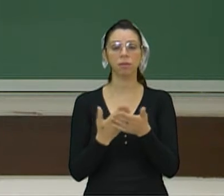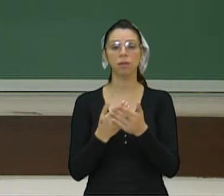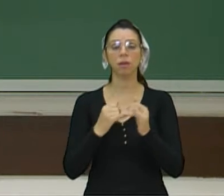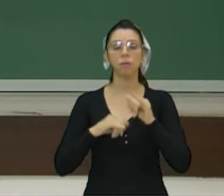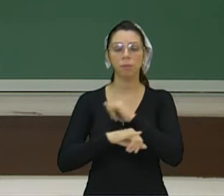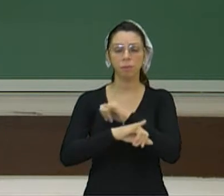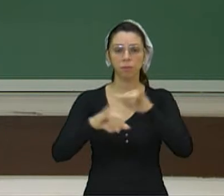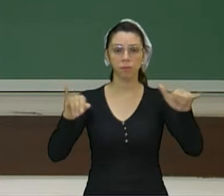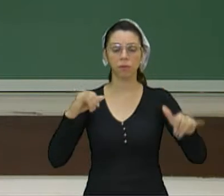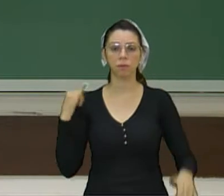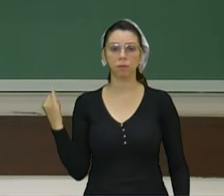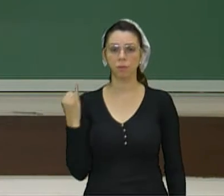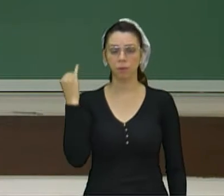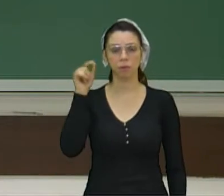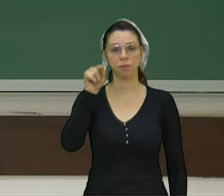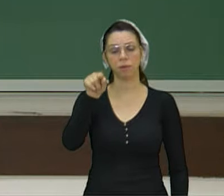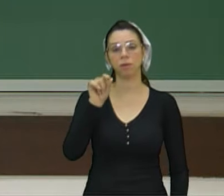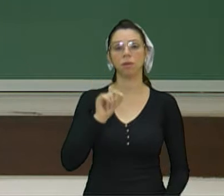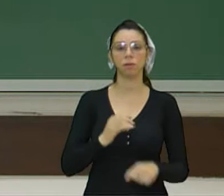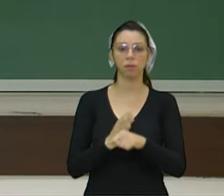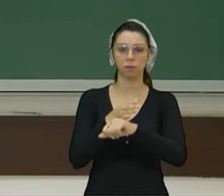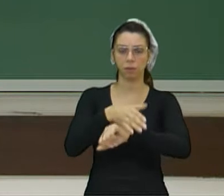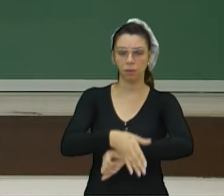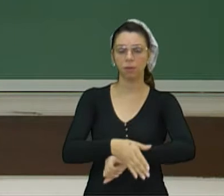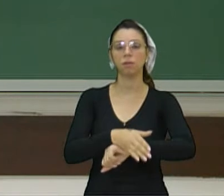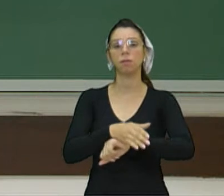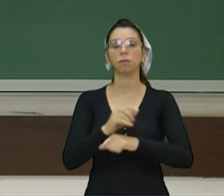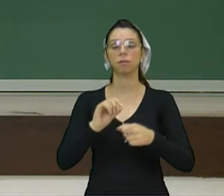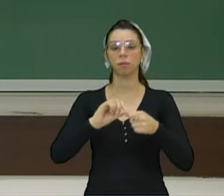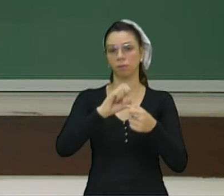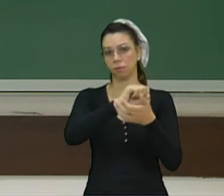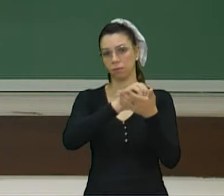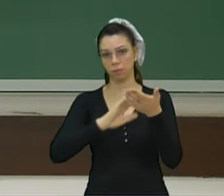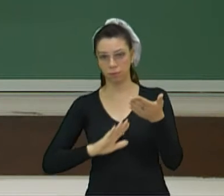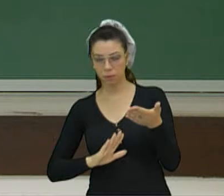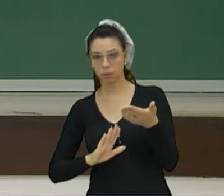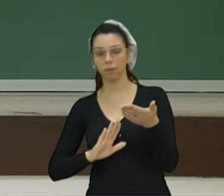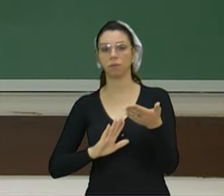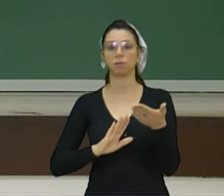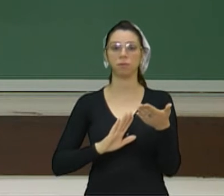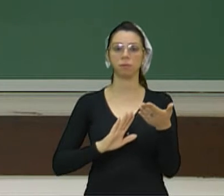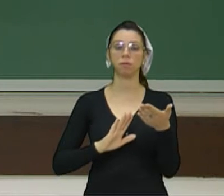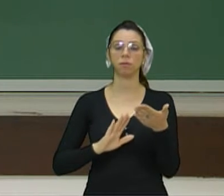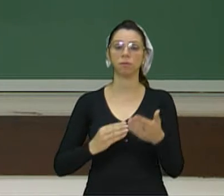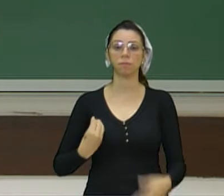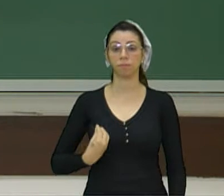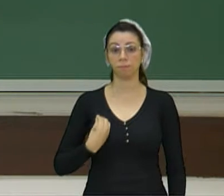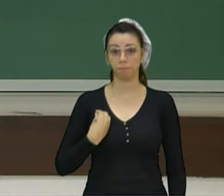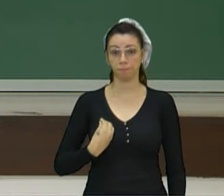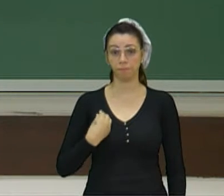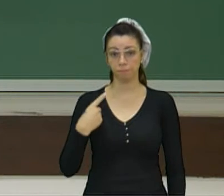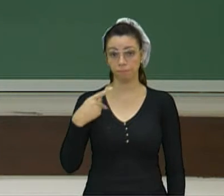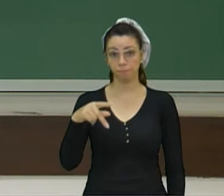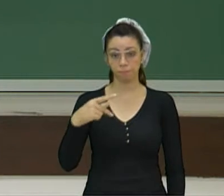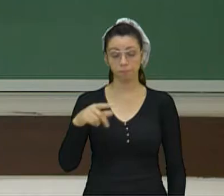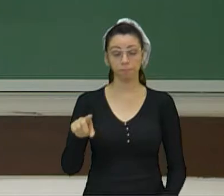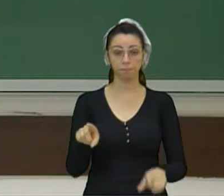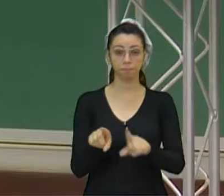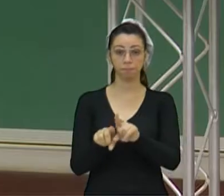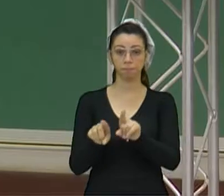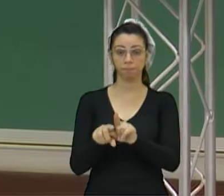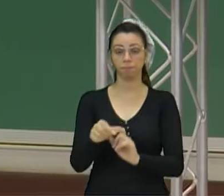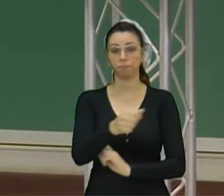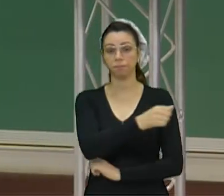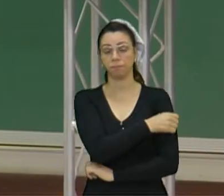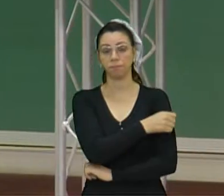necessidade de você ir lá fazer as lições do dia, condicionando a sua presença. E também os alunos